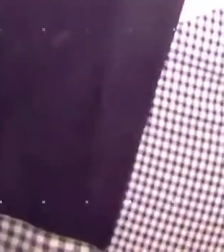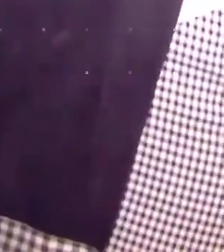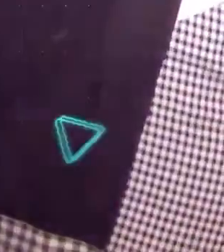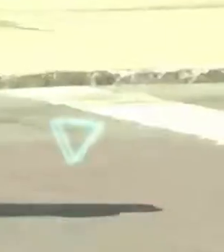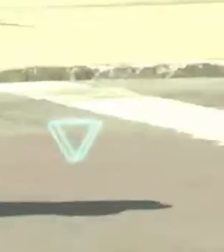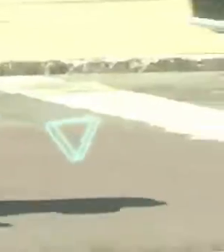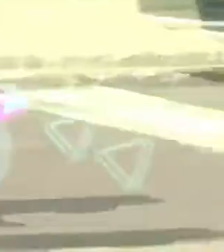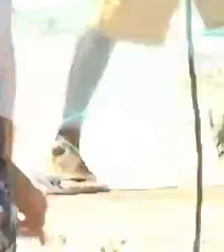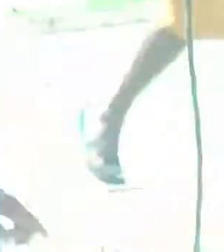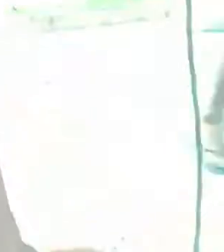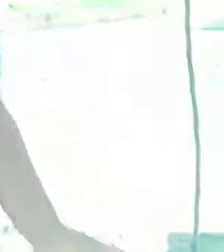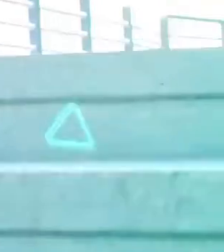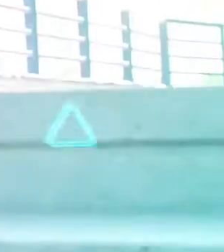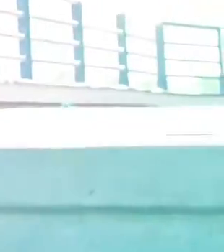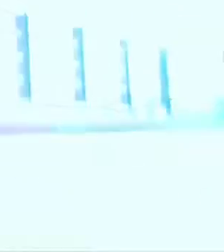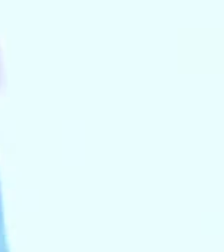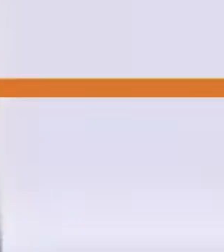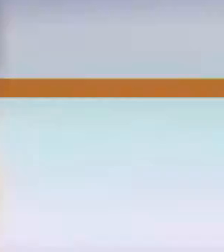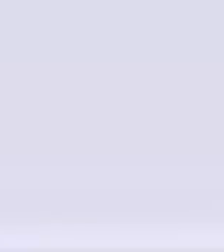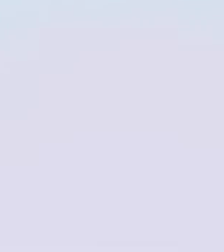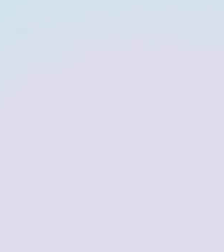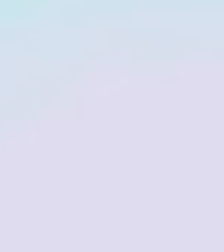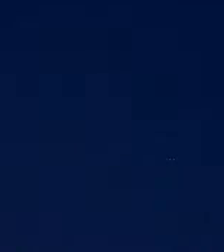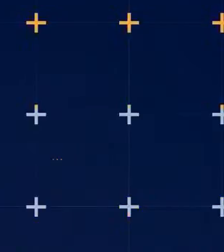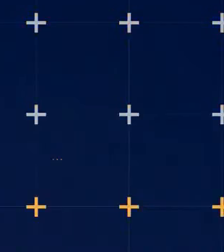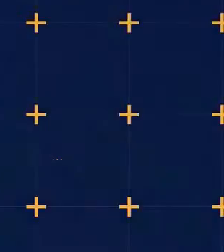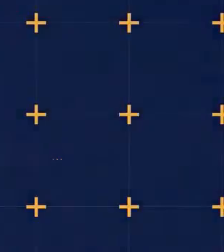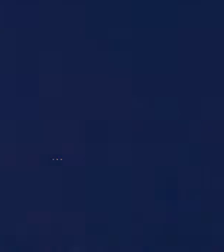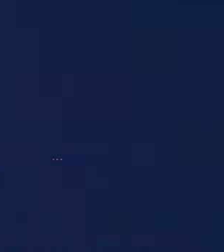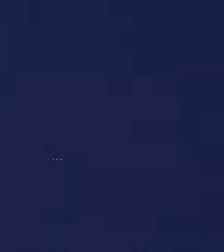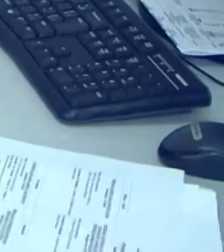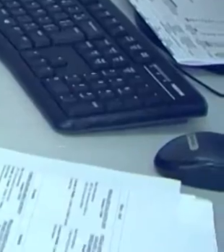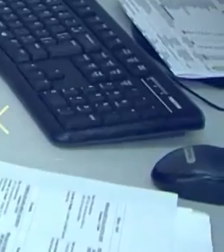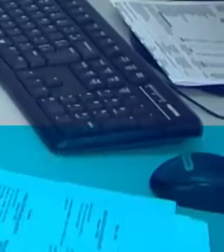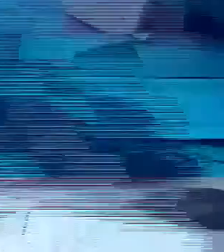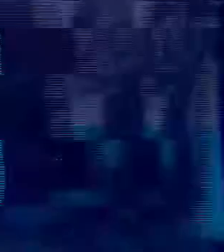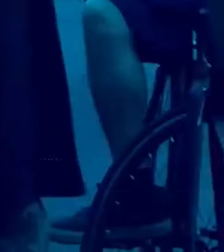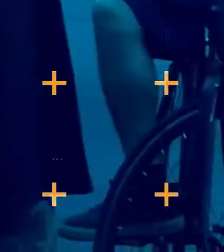E aí E aí olá